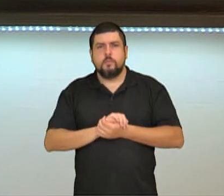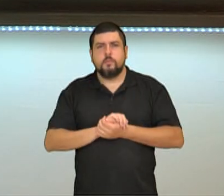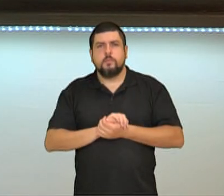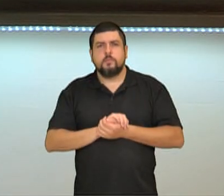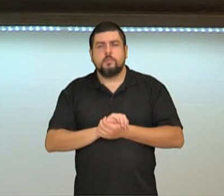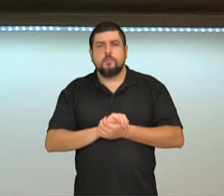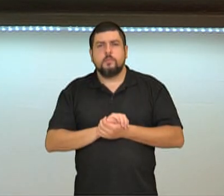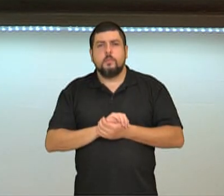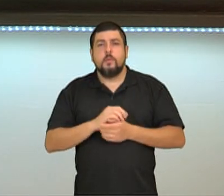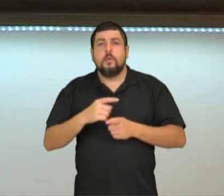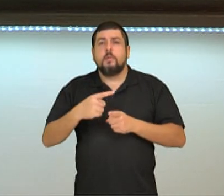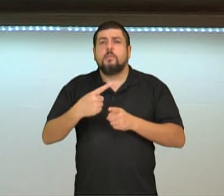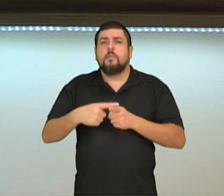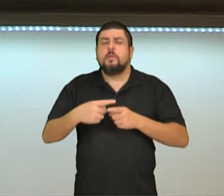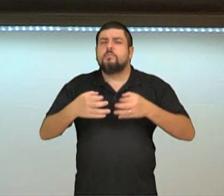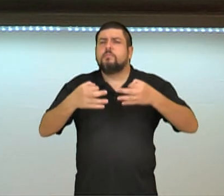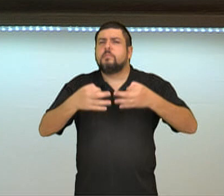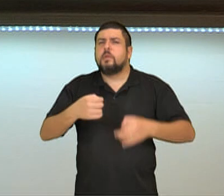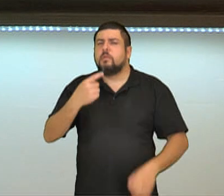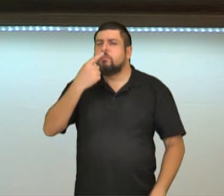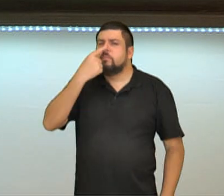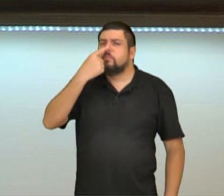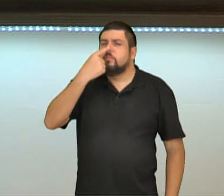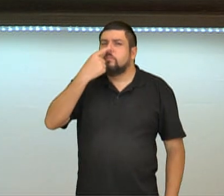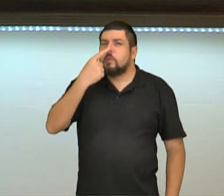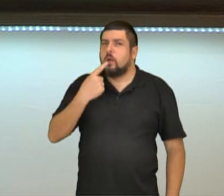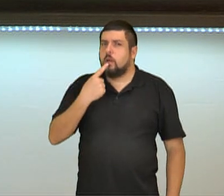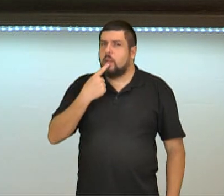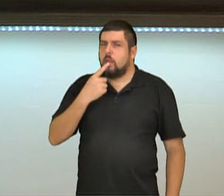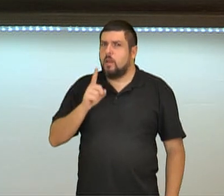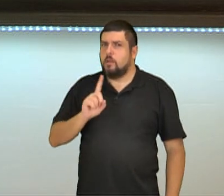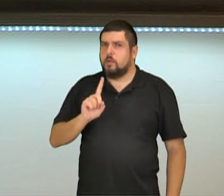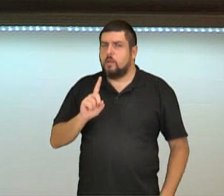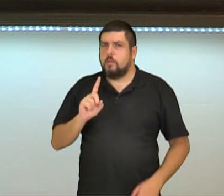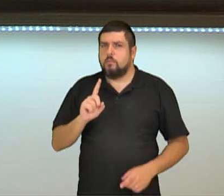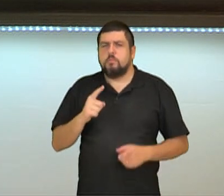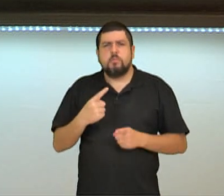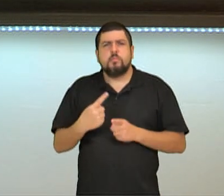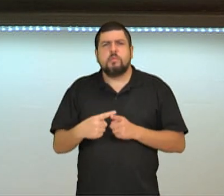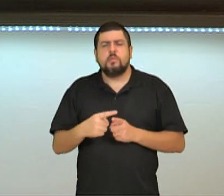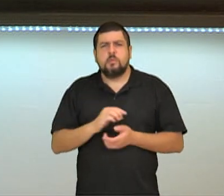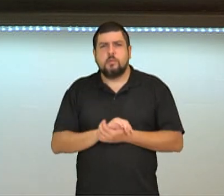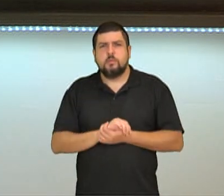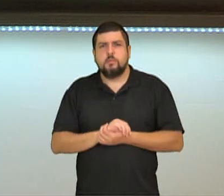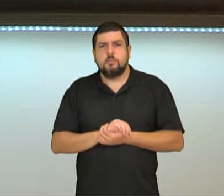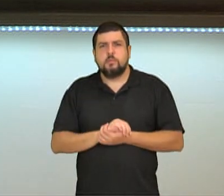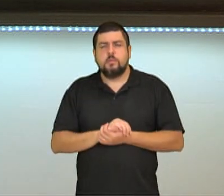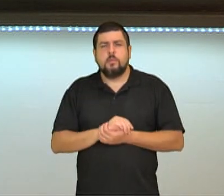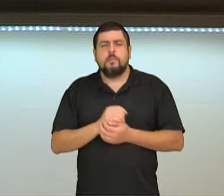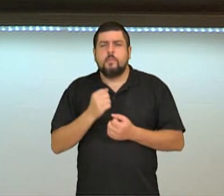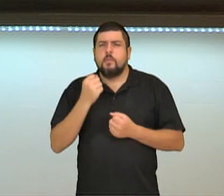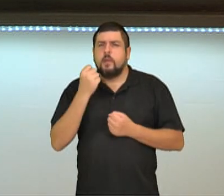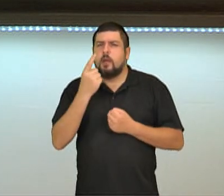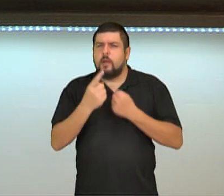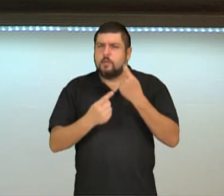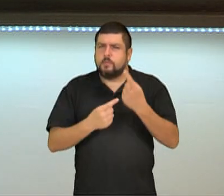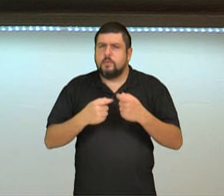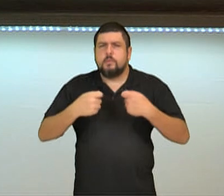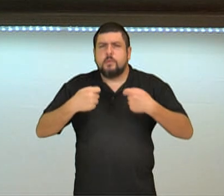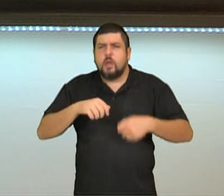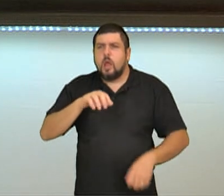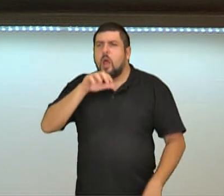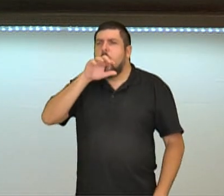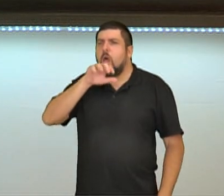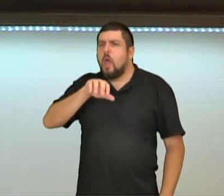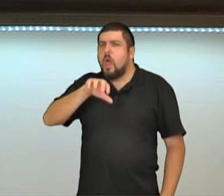é respirar pelo nariz e não pela boca? Existem algumas situações que a gente até pode ter que respirar pela